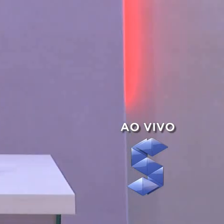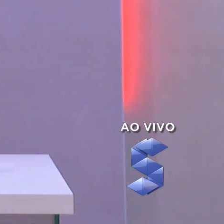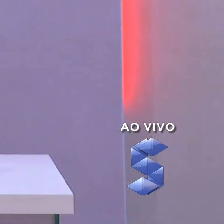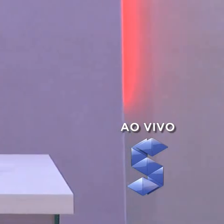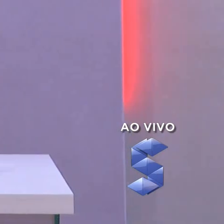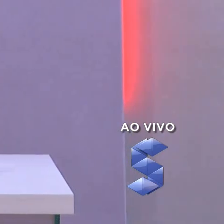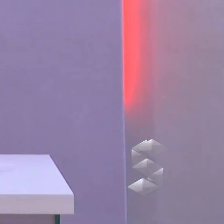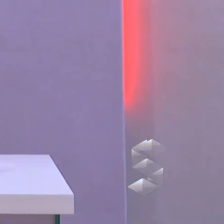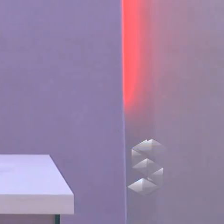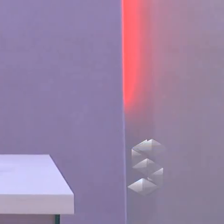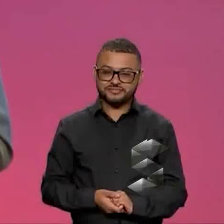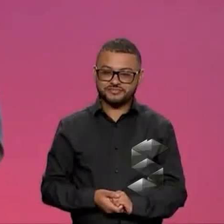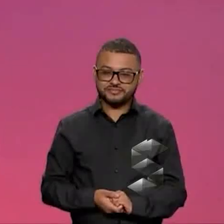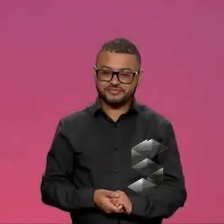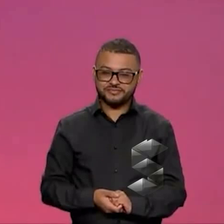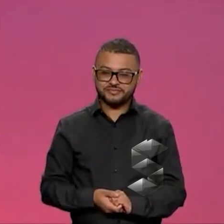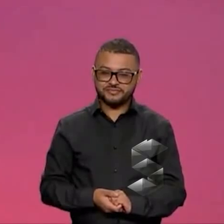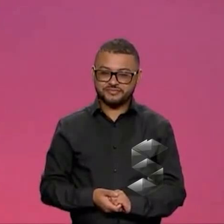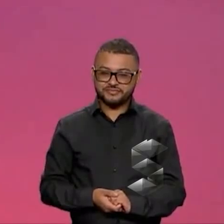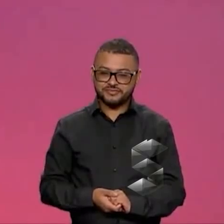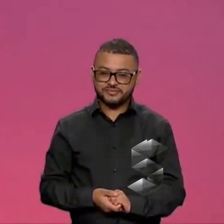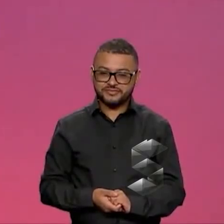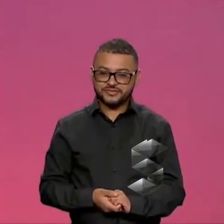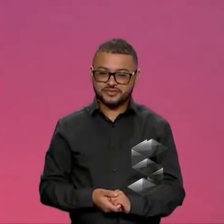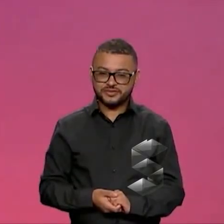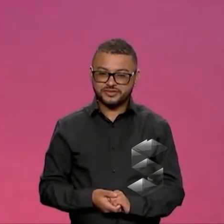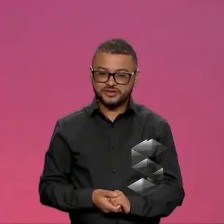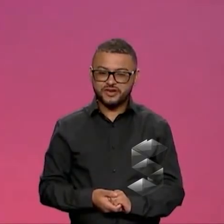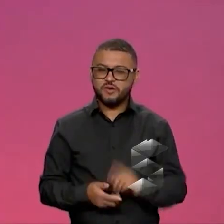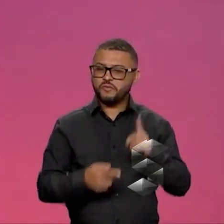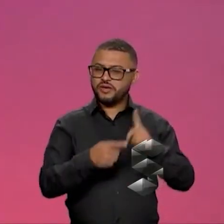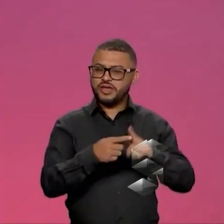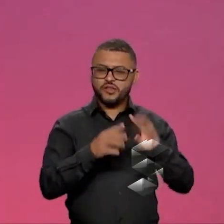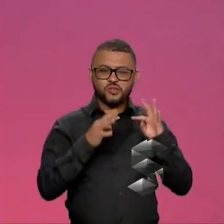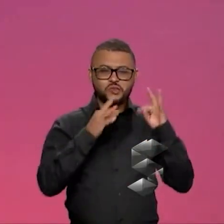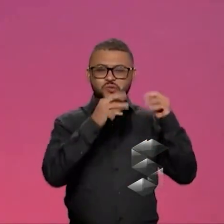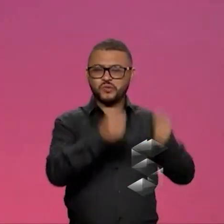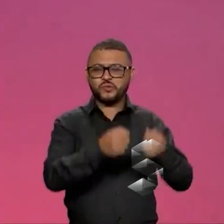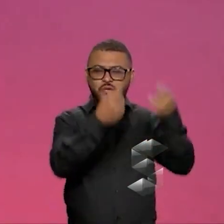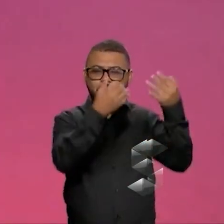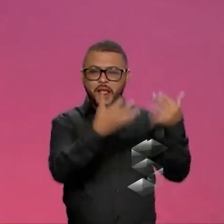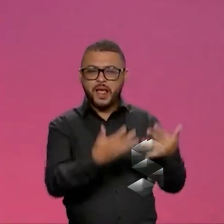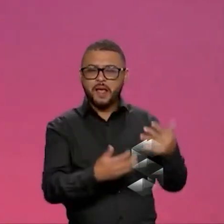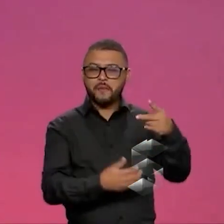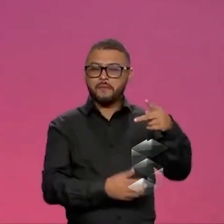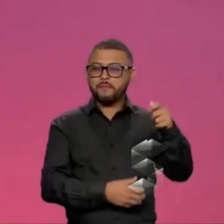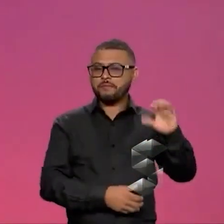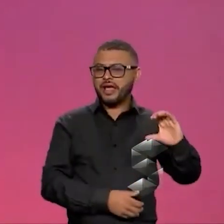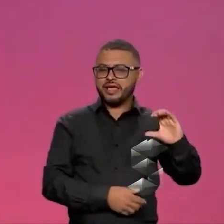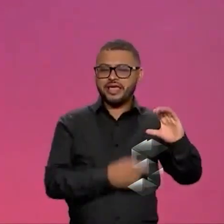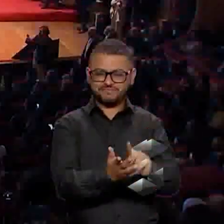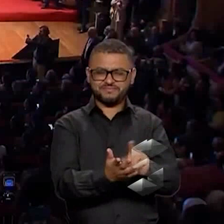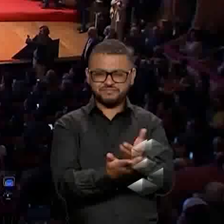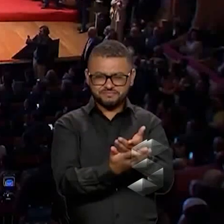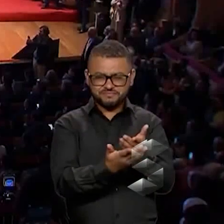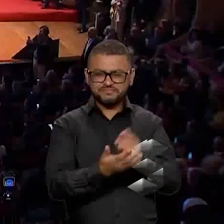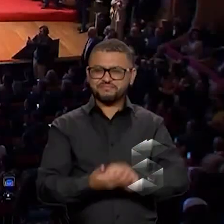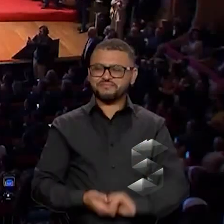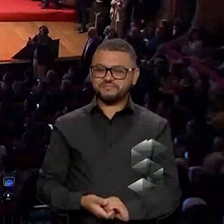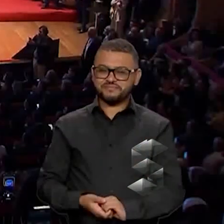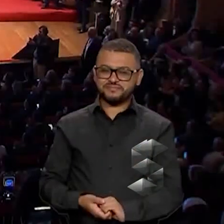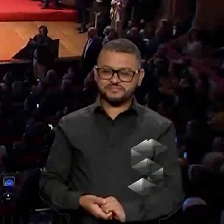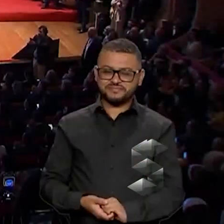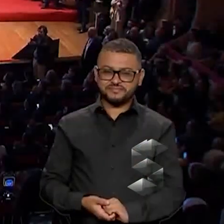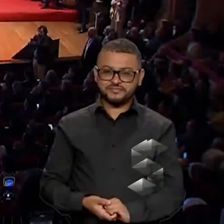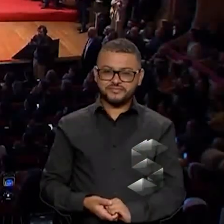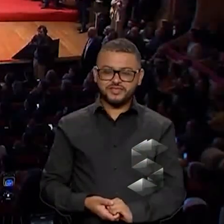Crescimento. O novo Programa de Aceleração do Crescimento, anunciado pelo presidente Lula, pretende